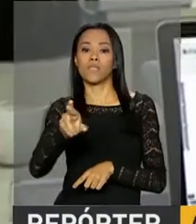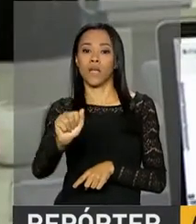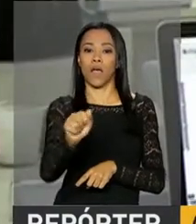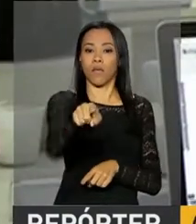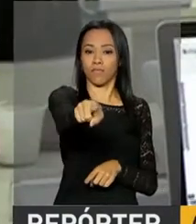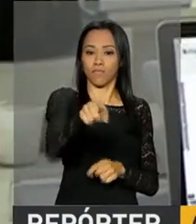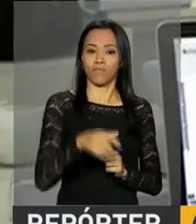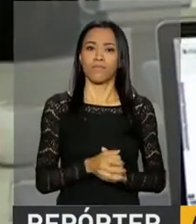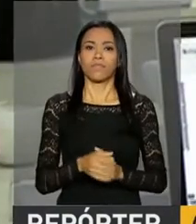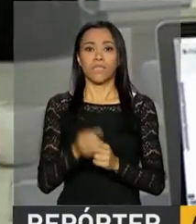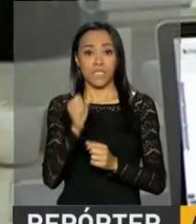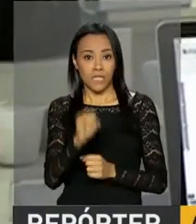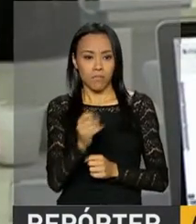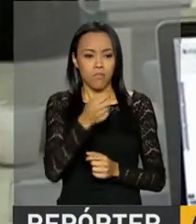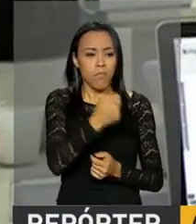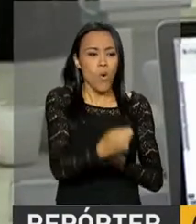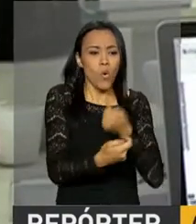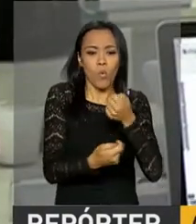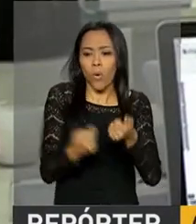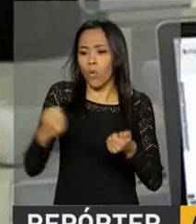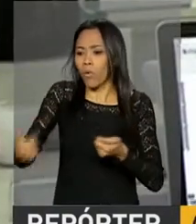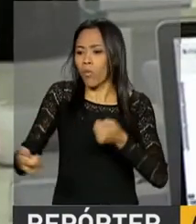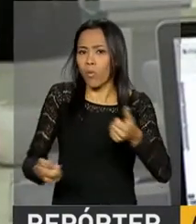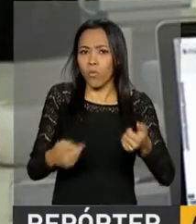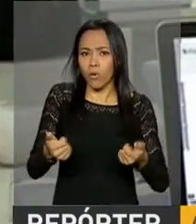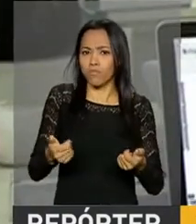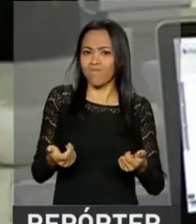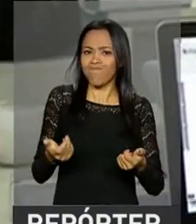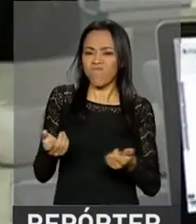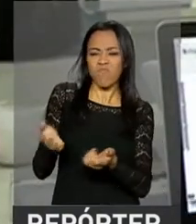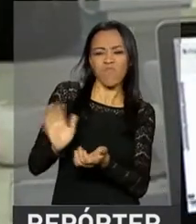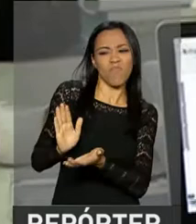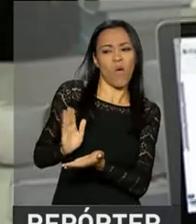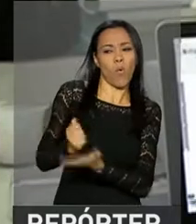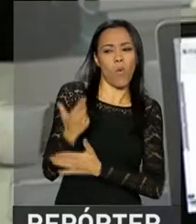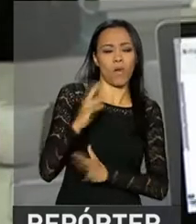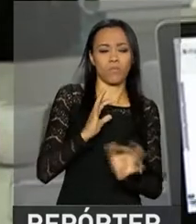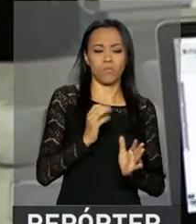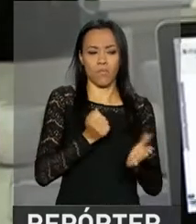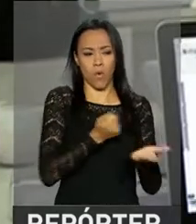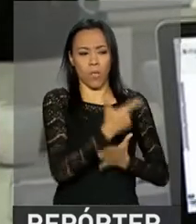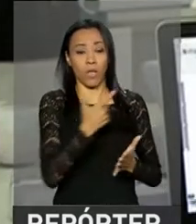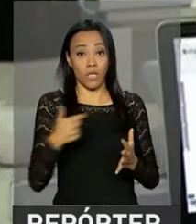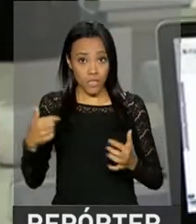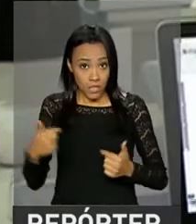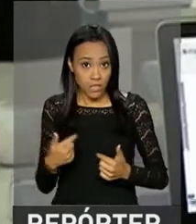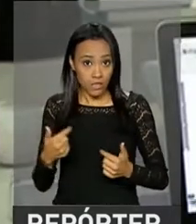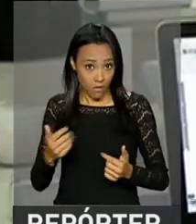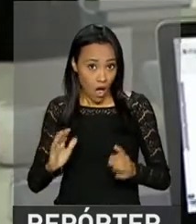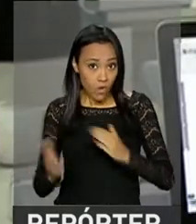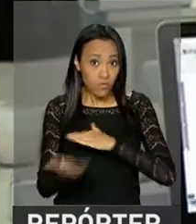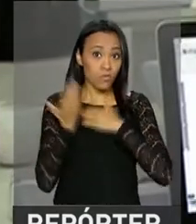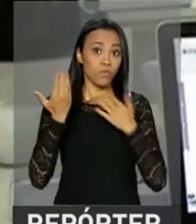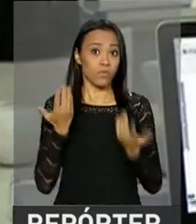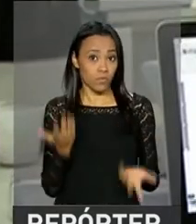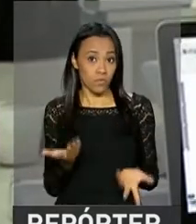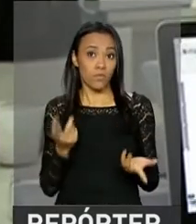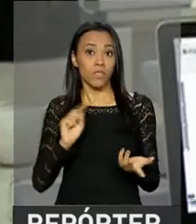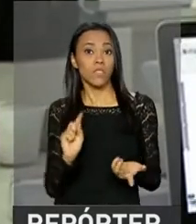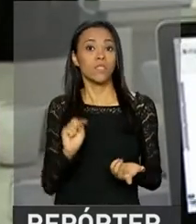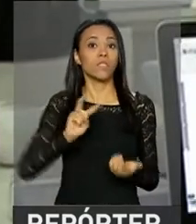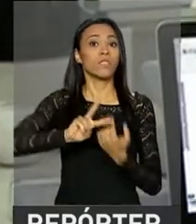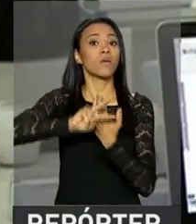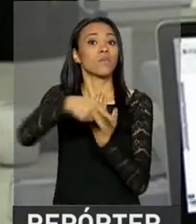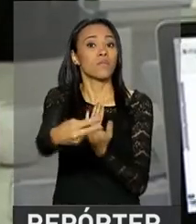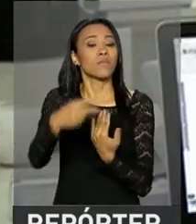poupar pequenas quantias isso pode ajudar a uma situação de entrevistas aí na sequência a